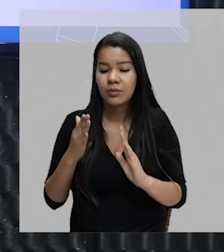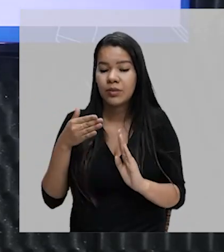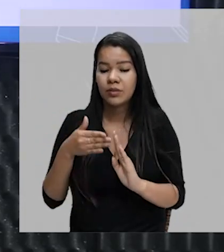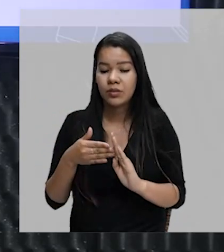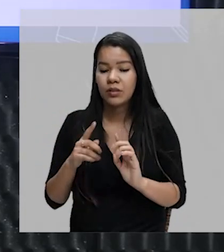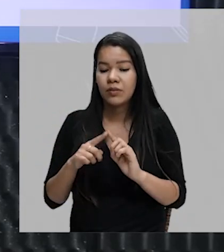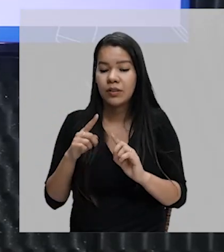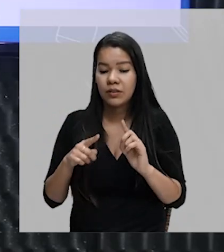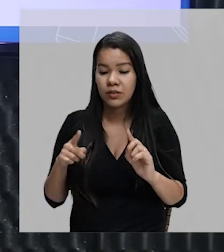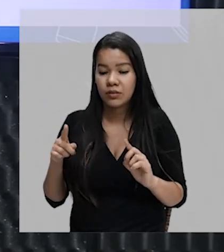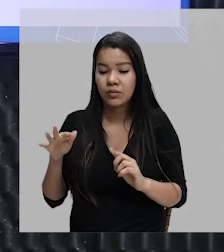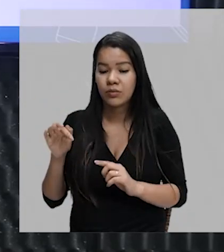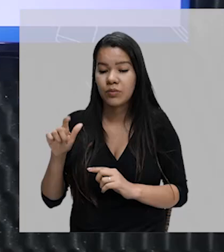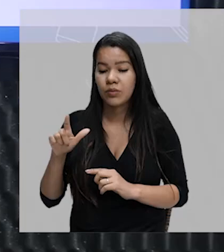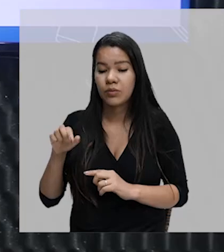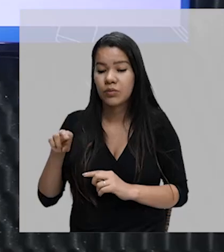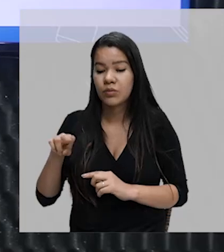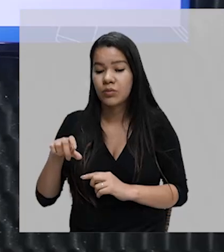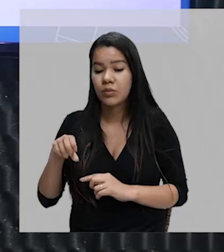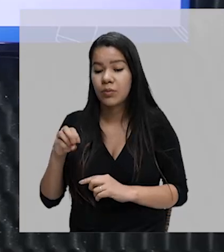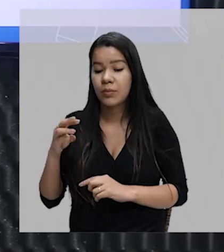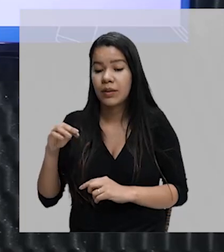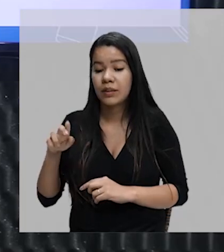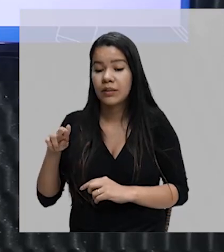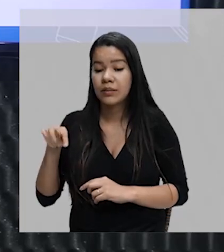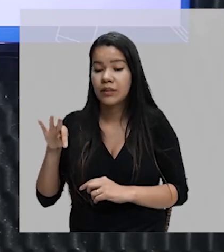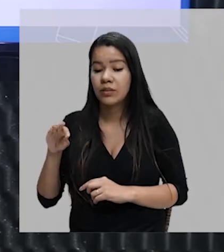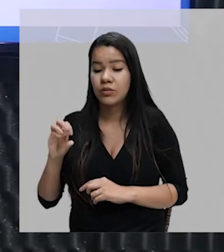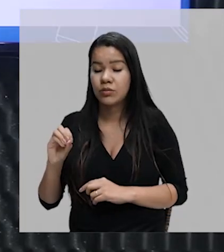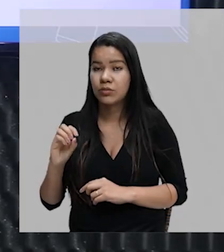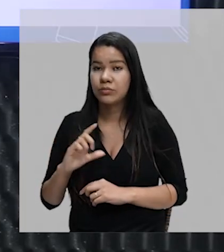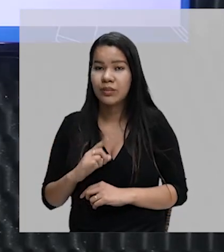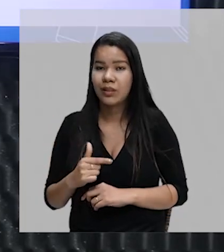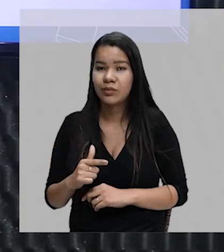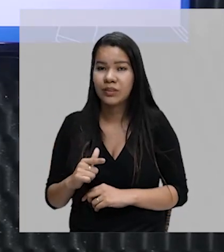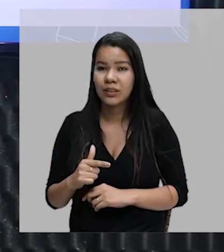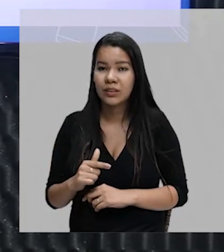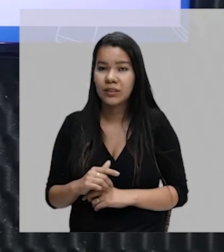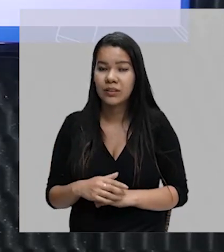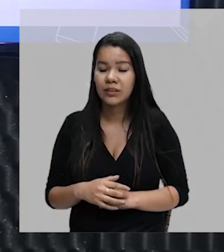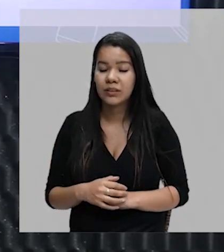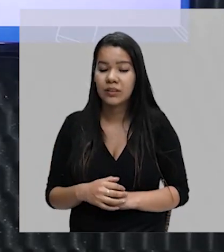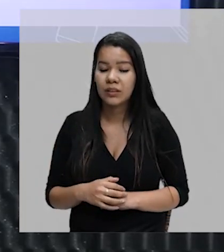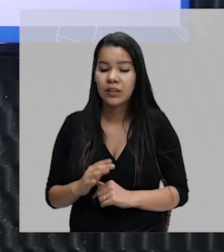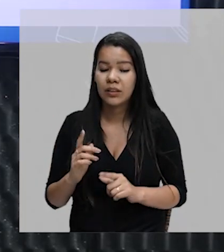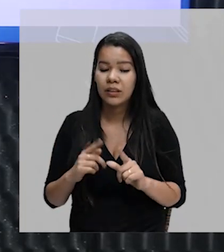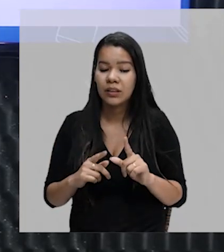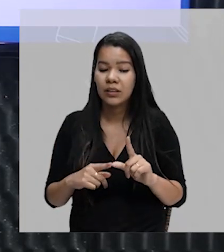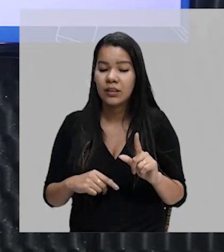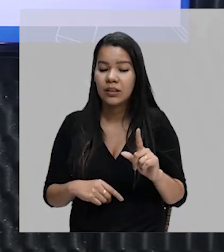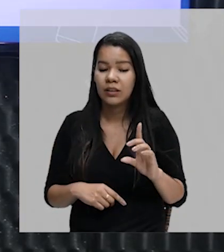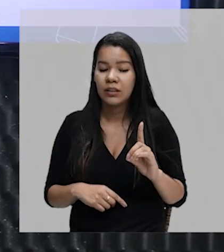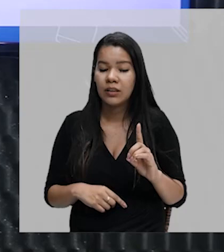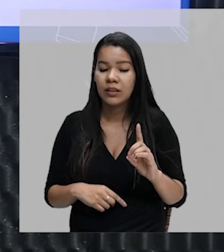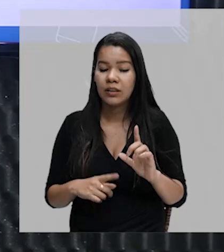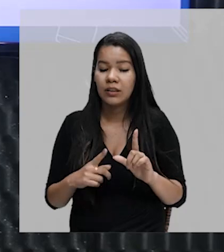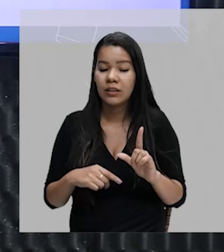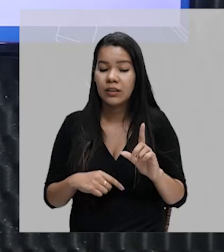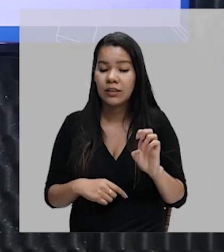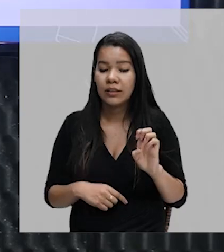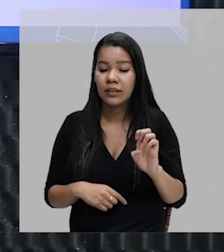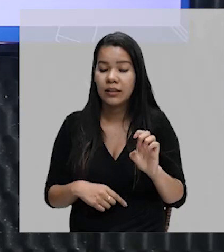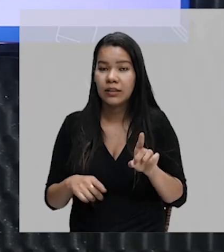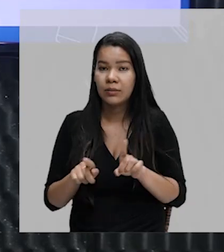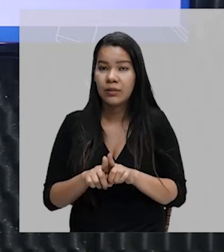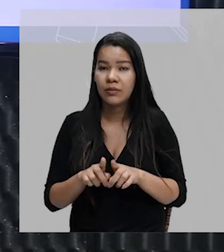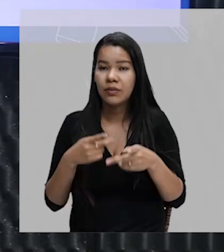variação do fluxo magnético, não, né? Vai ser nulo, não vai ter corrente induzida, né? Letra B e letra D e letra E está falando